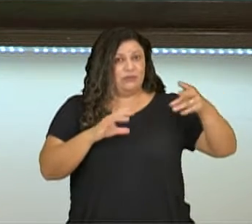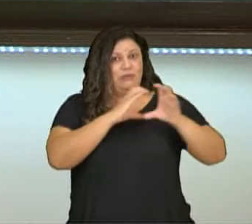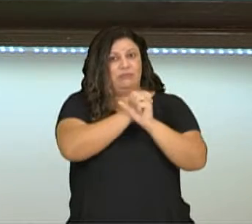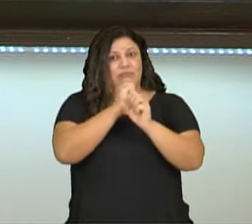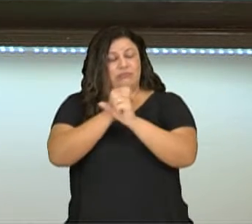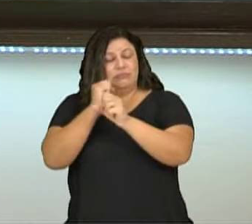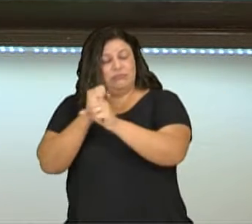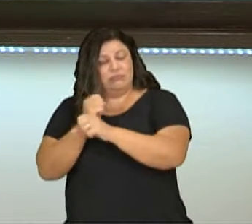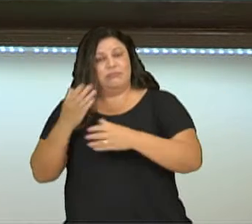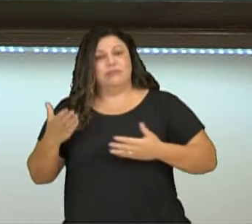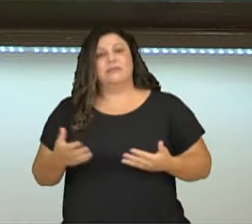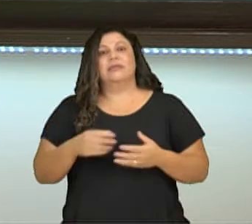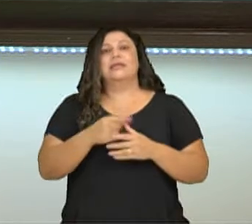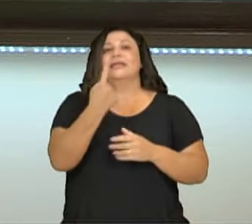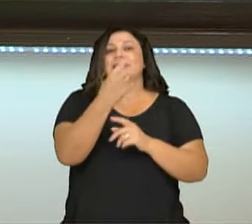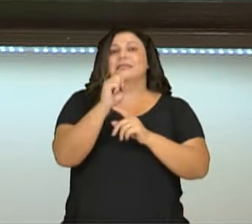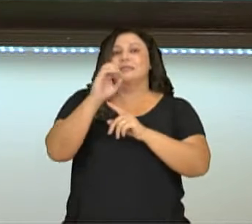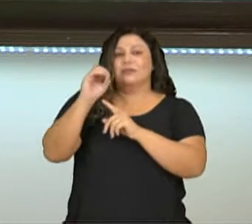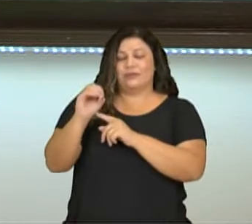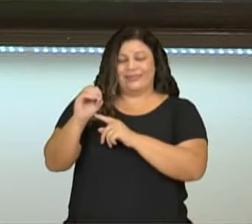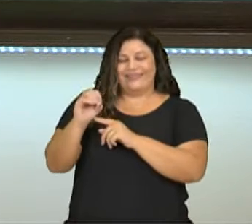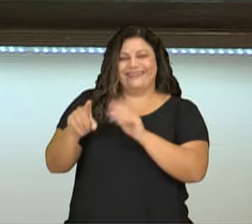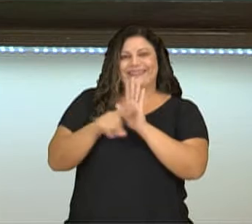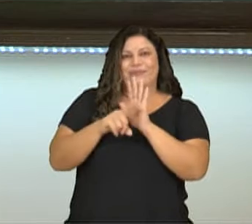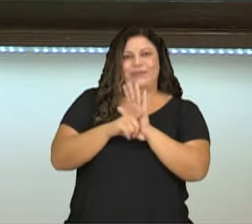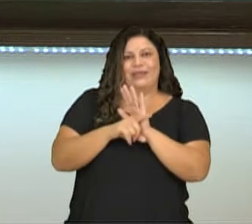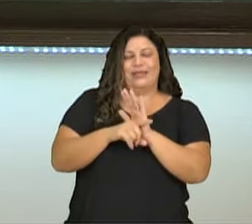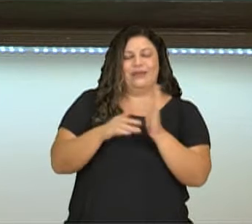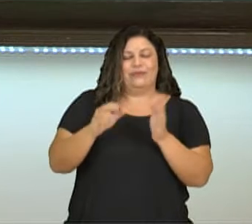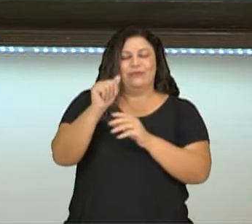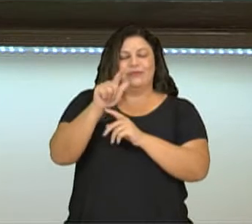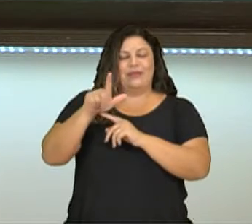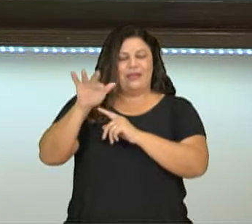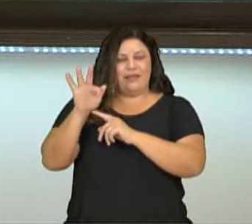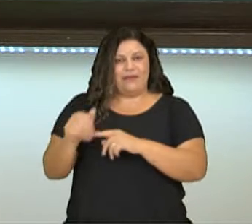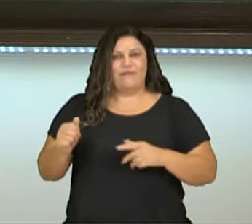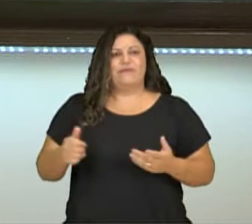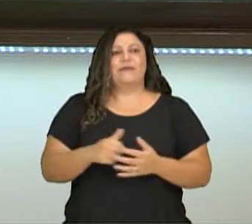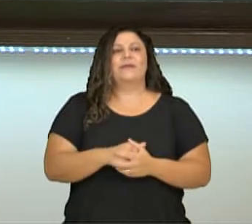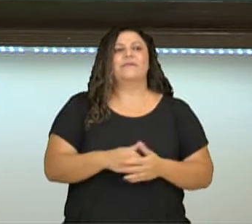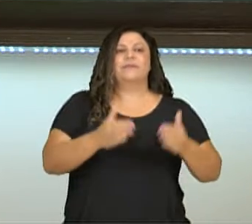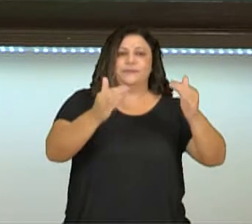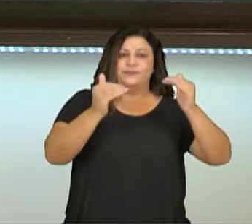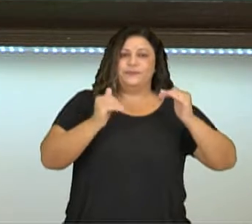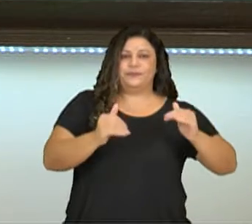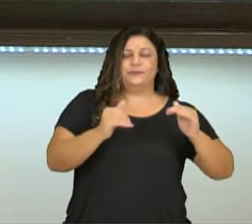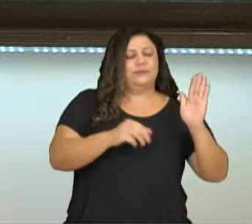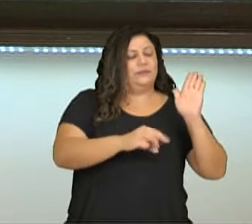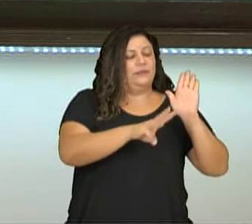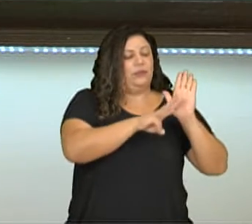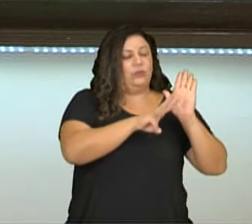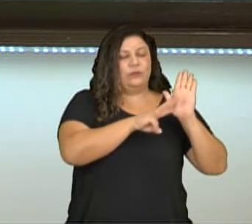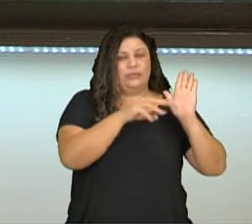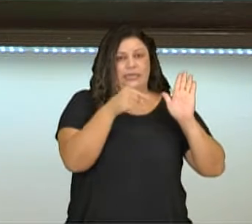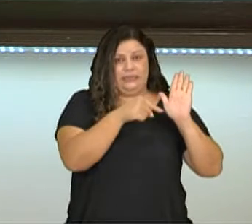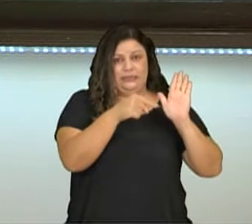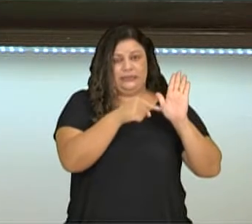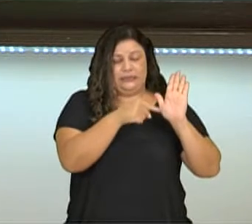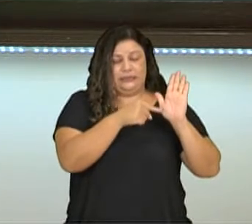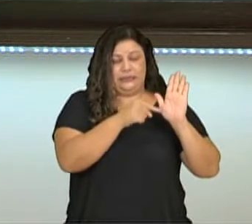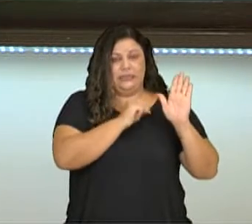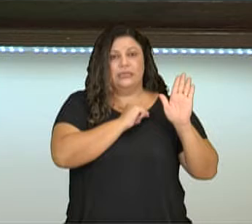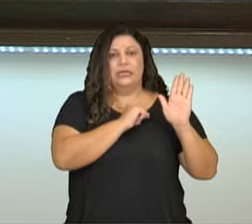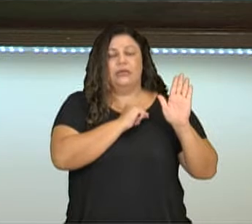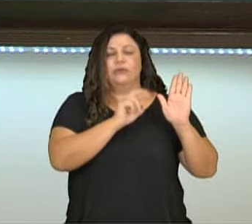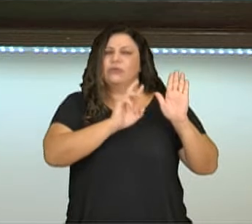de 180 menos alfa. Teremos o ângulo correspondente no primeiro quadrante. Se o ângulo estiver no terceiro quadrante, aqui, eu vou